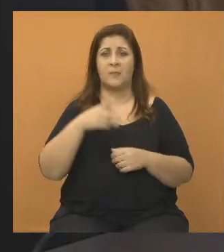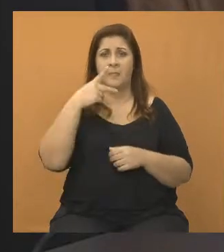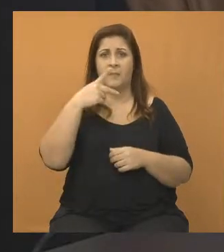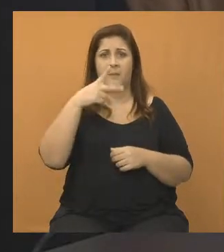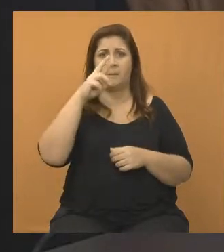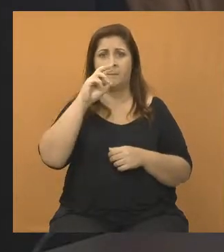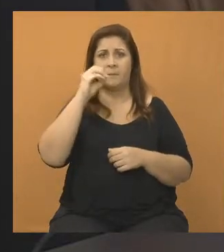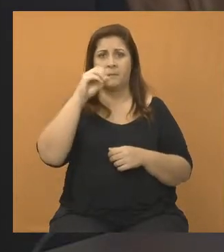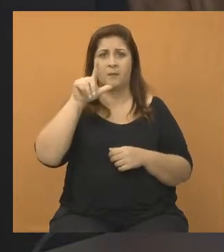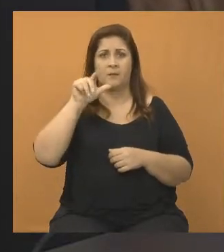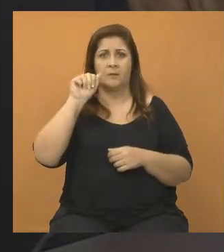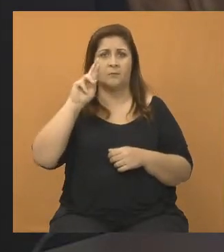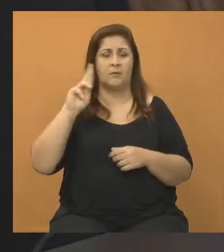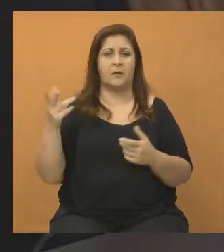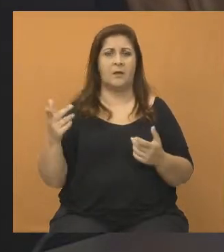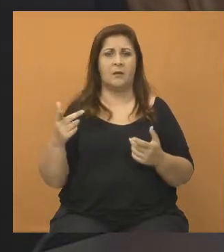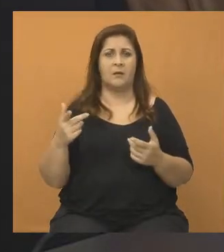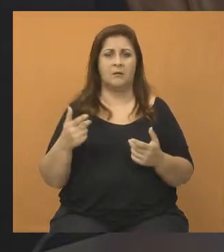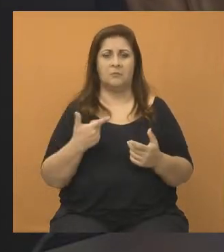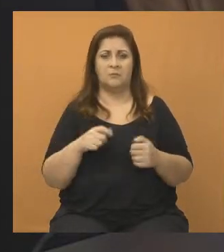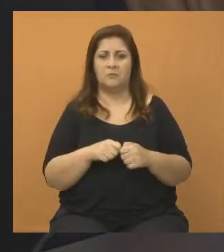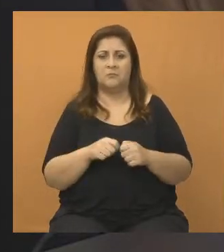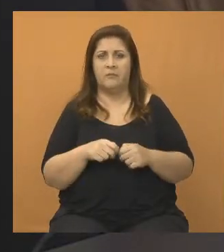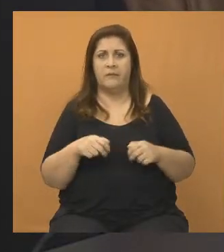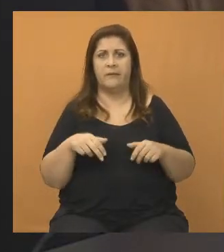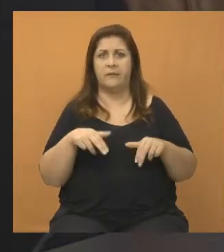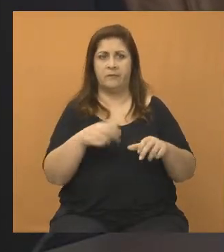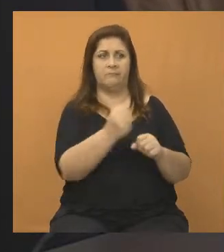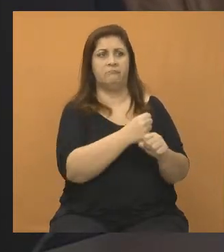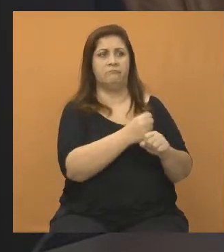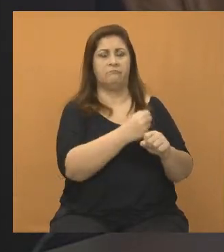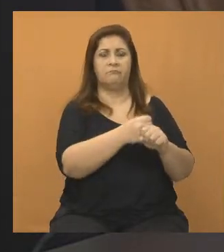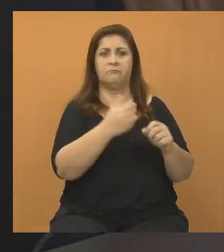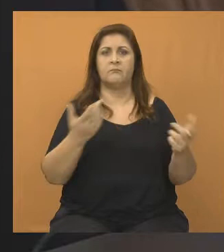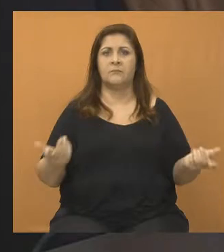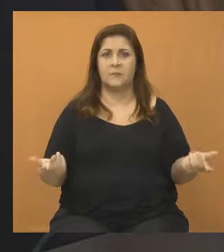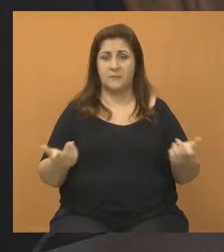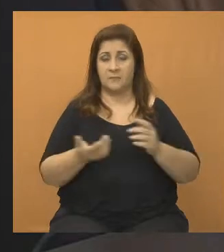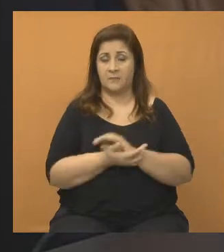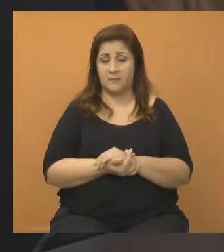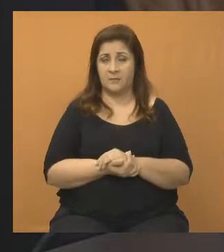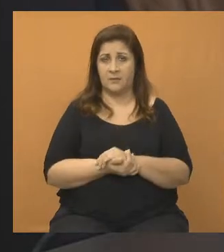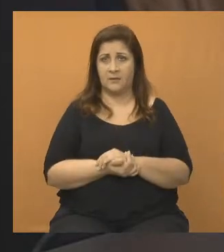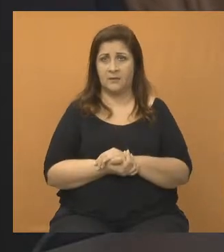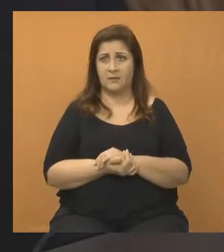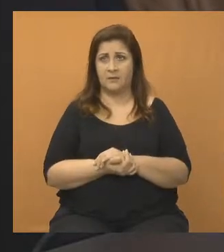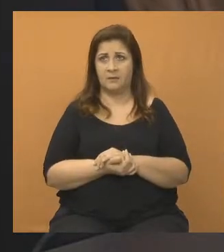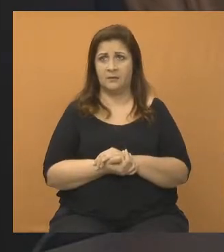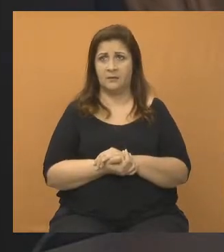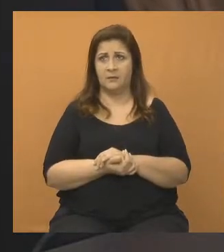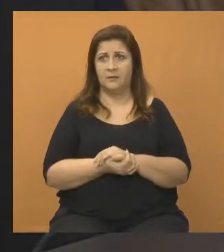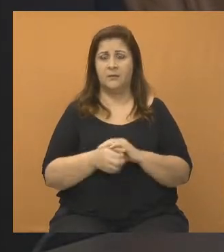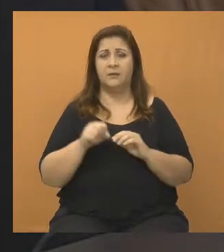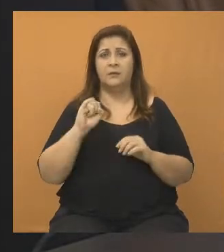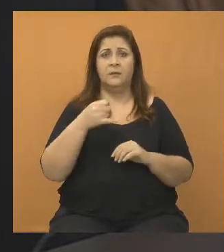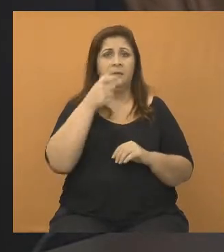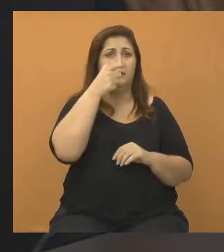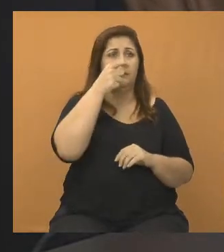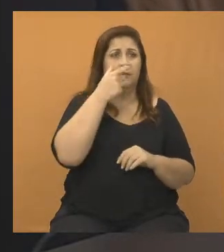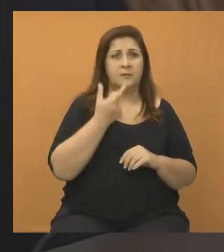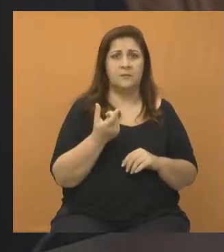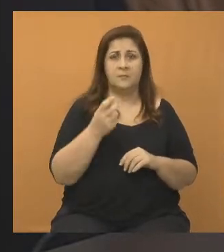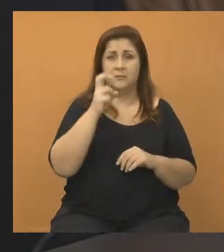municipal, ela não tem pernas para construir casas da forma como talvez fosse o ideal. Se você pegar aí um orçamento de